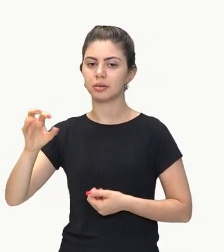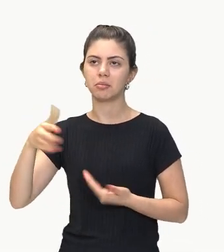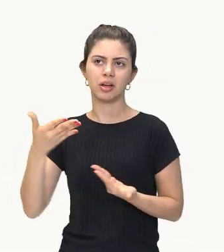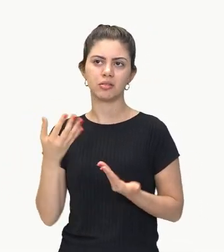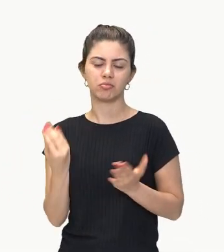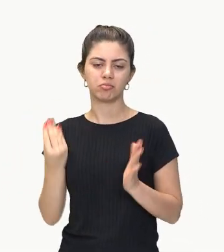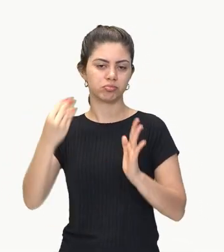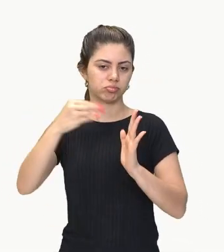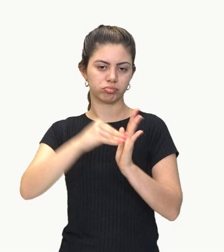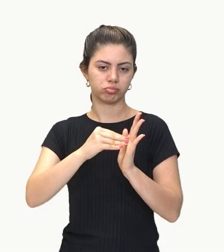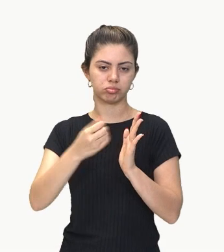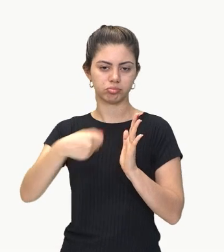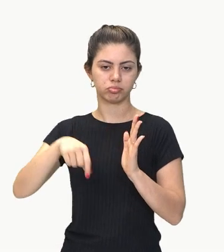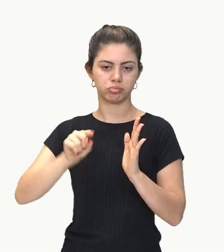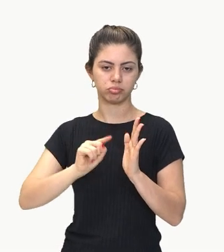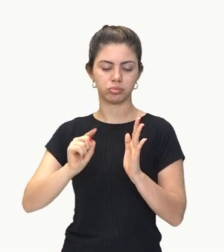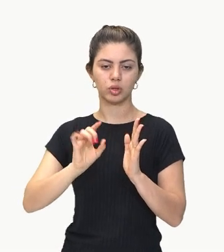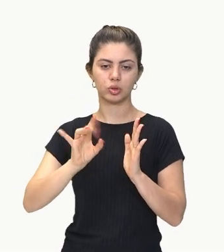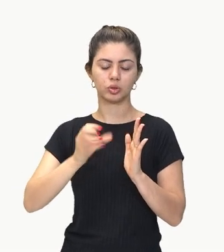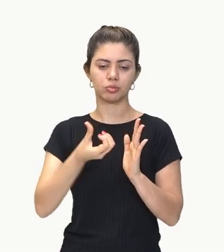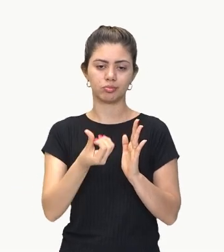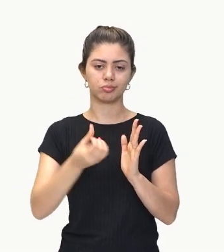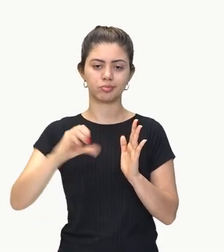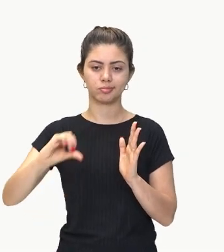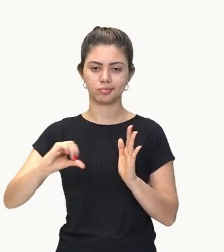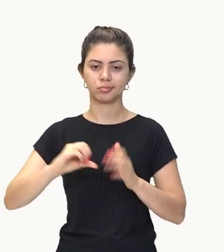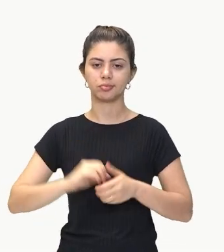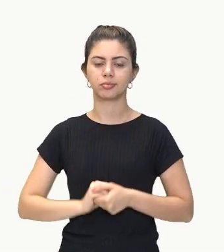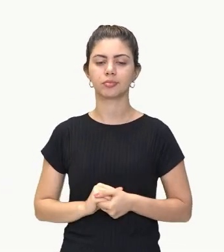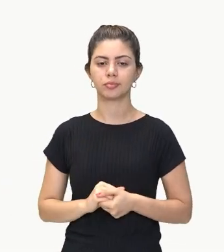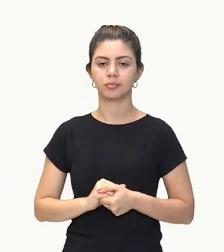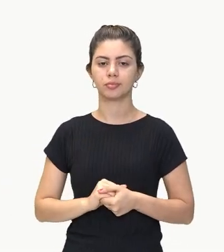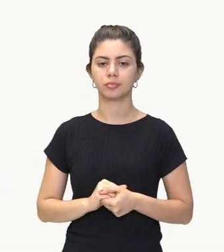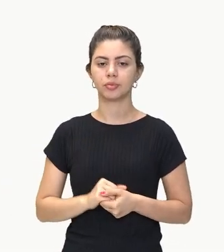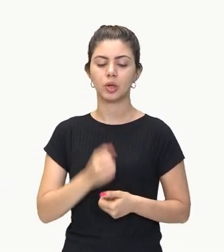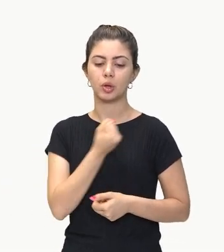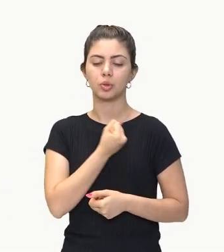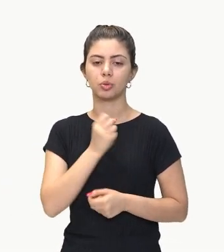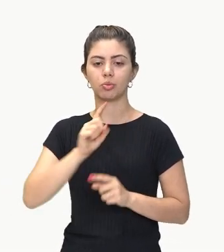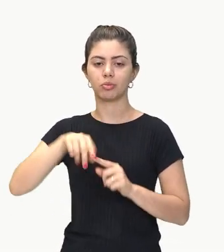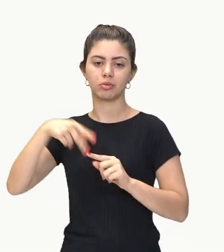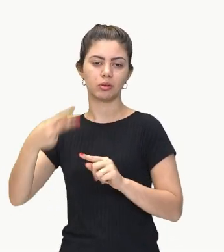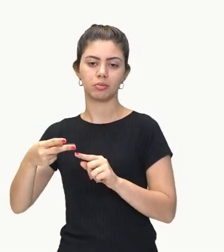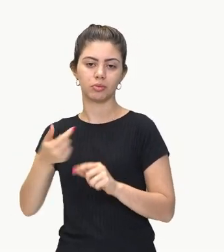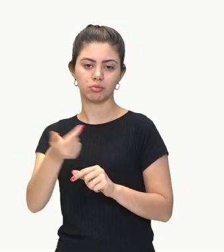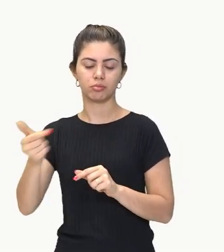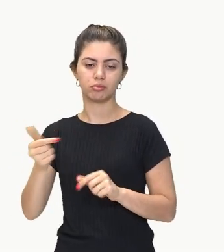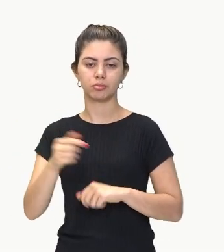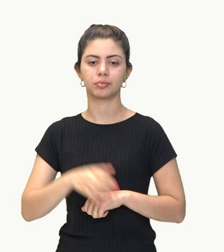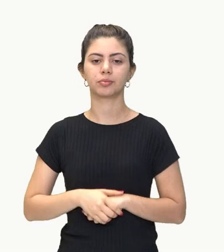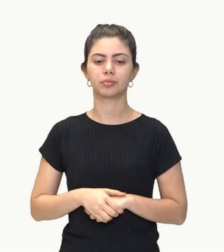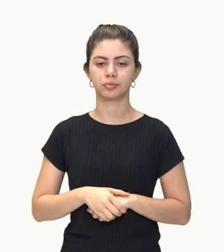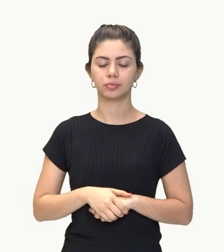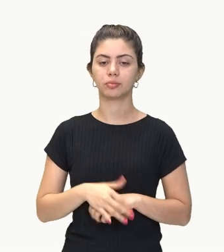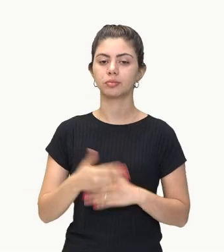precisa aparecer, então eu coloquei somente 69, não tem número depois da vírgula. E aqui, ó,